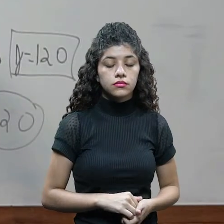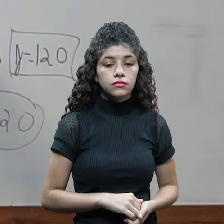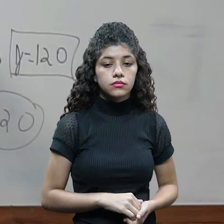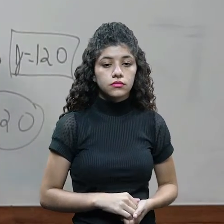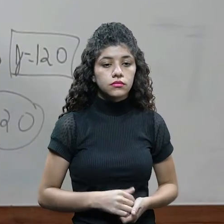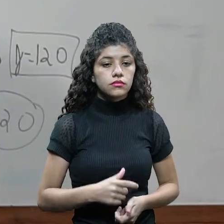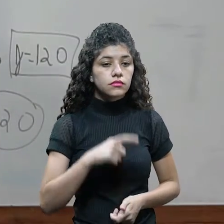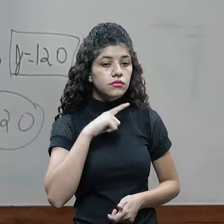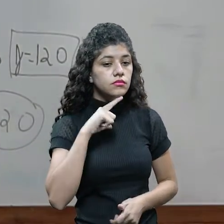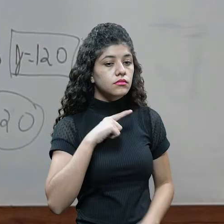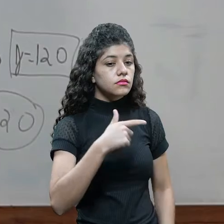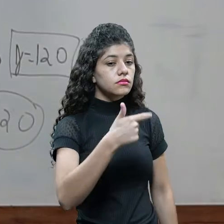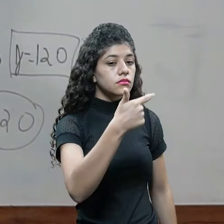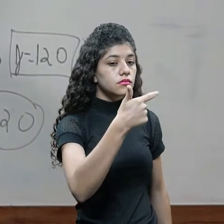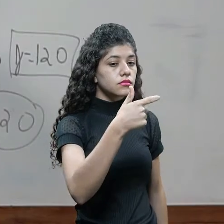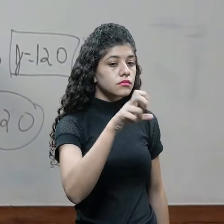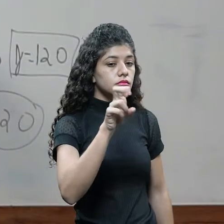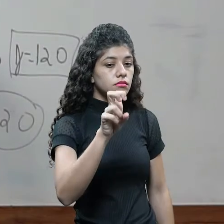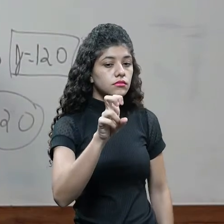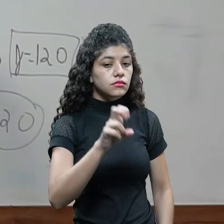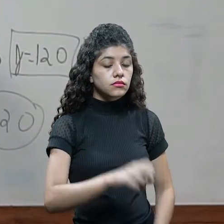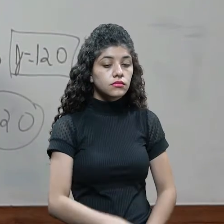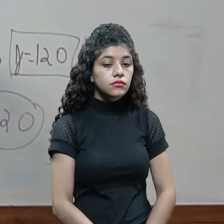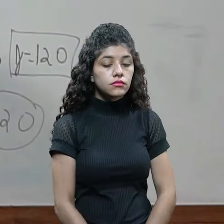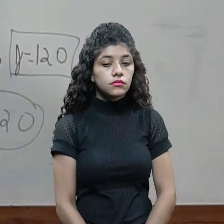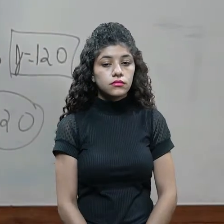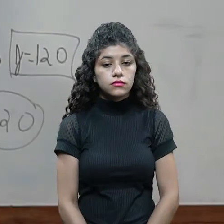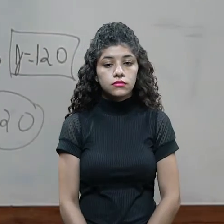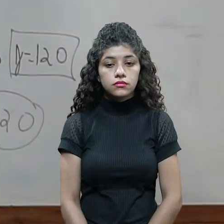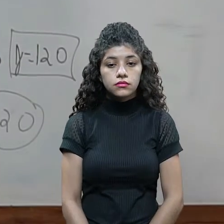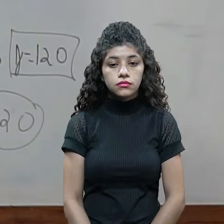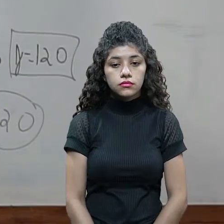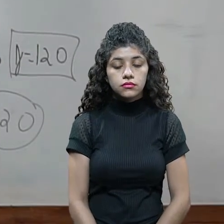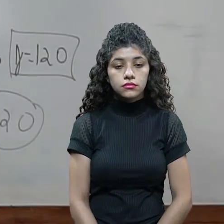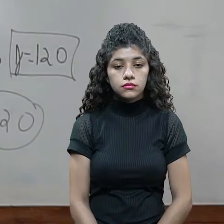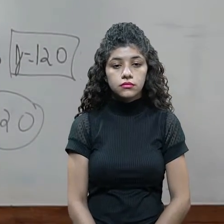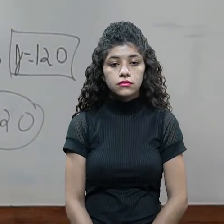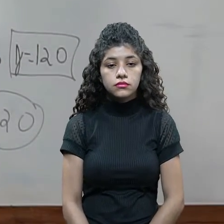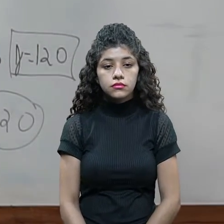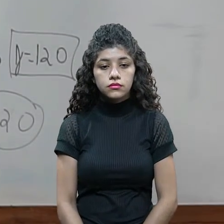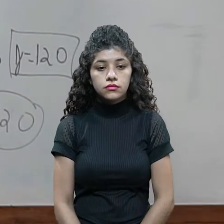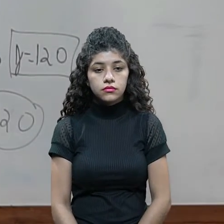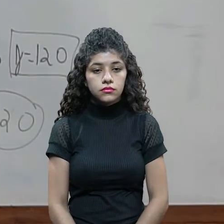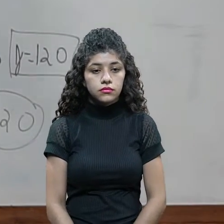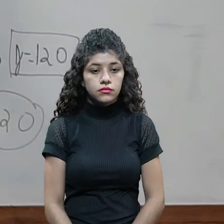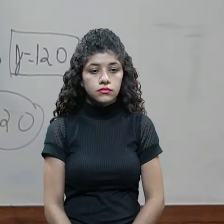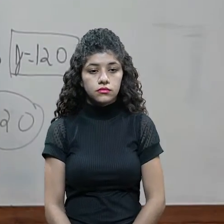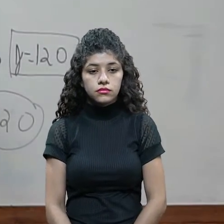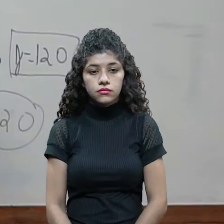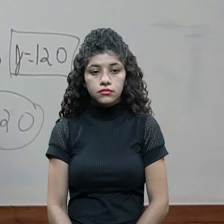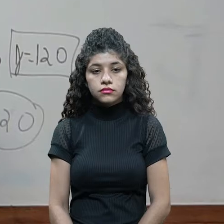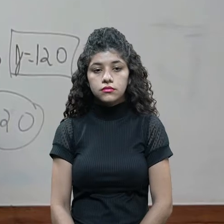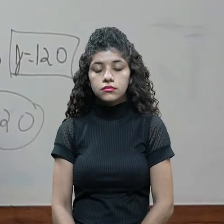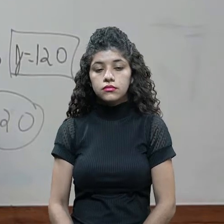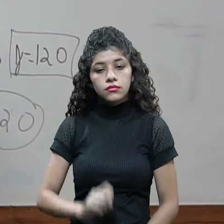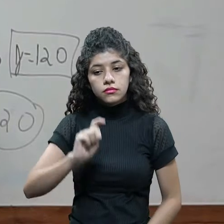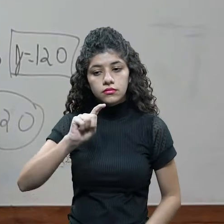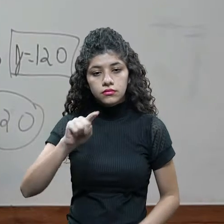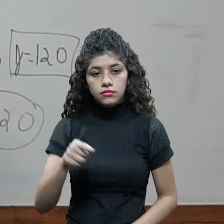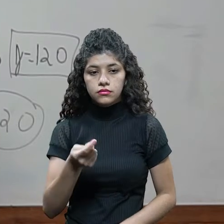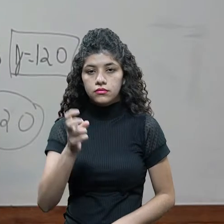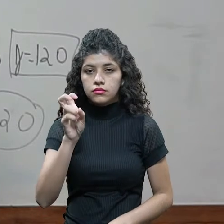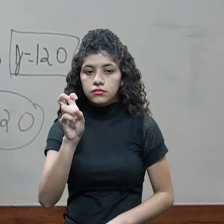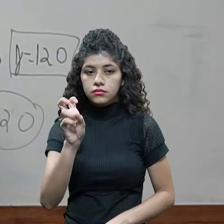tenho o número 25, macete importante. Quando a vírgula não aparece, está subentendida que ela está atrás do último número. O que eu vou fazer? Eu vou alocar a vírgula